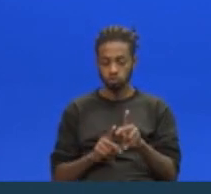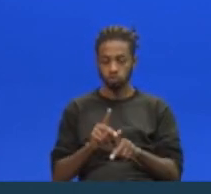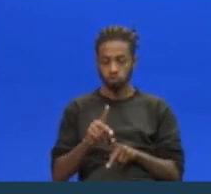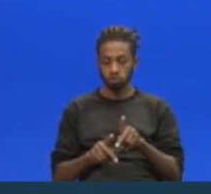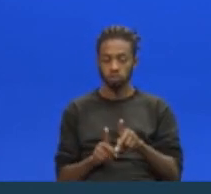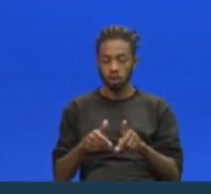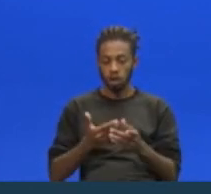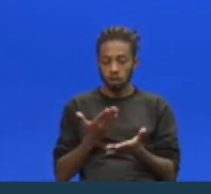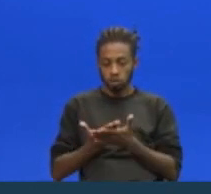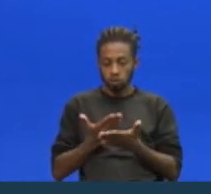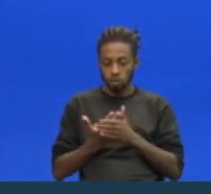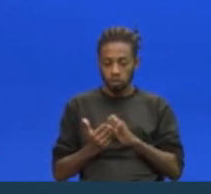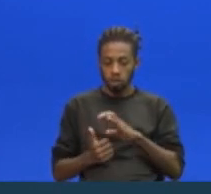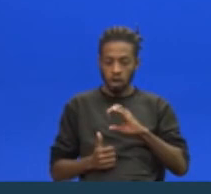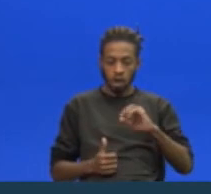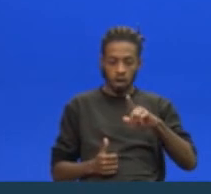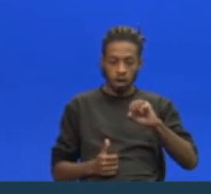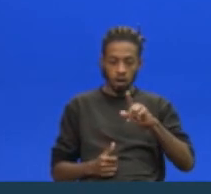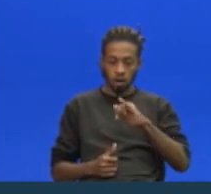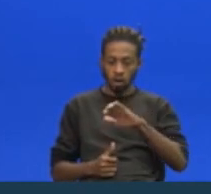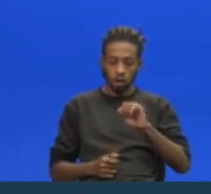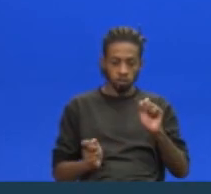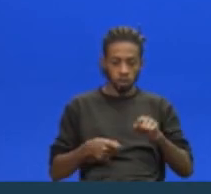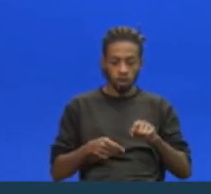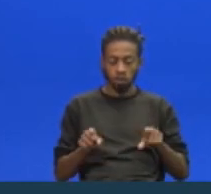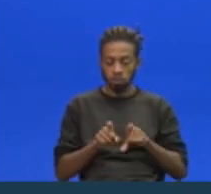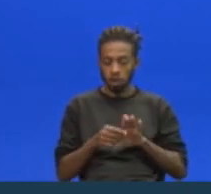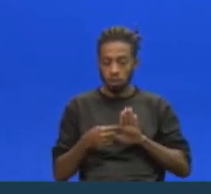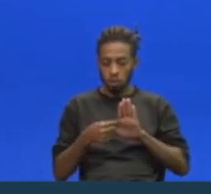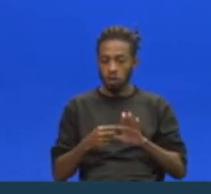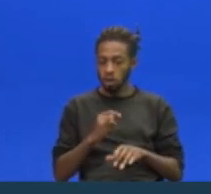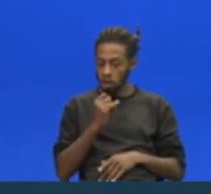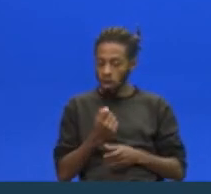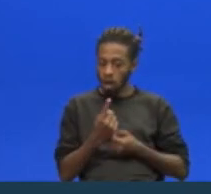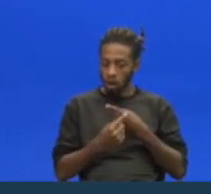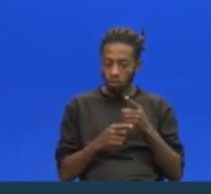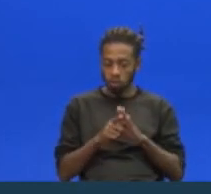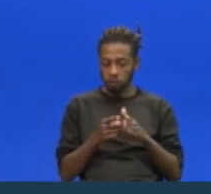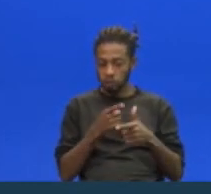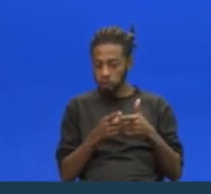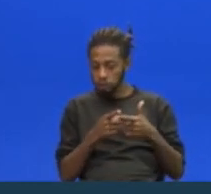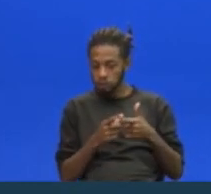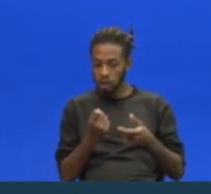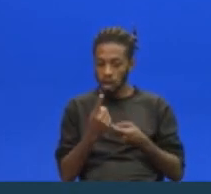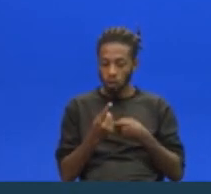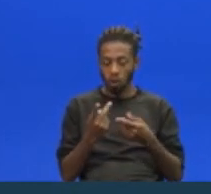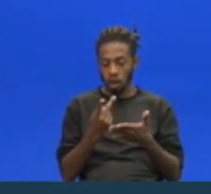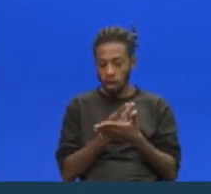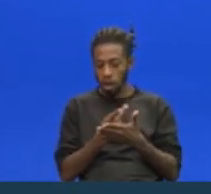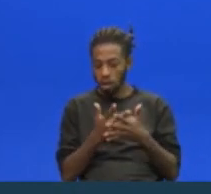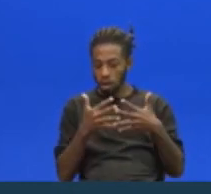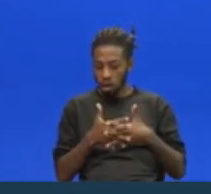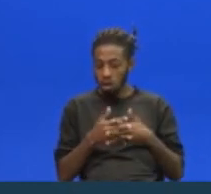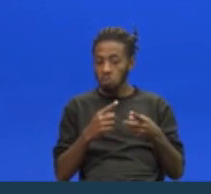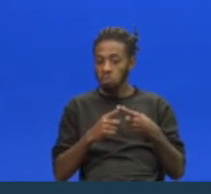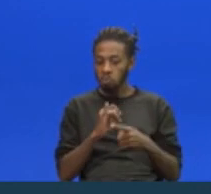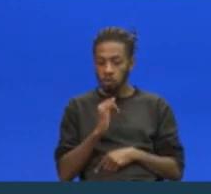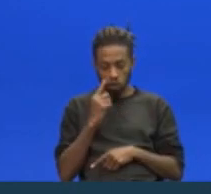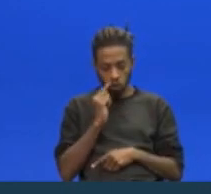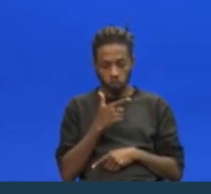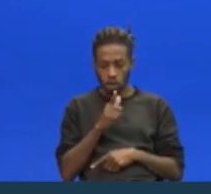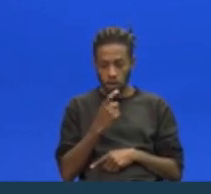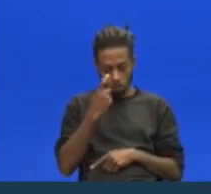Os estudos ecológicos, eles podem trazer algumas complicações, alguns erros, justamente porque eles não levam